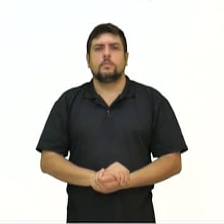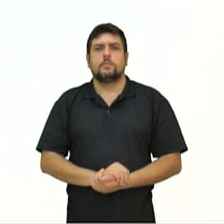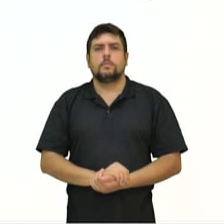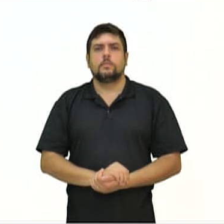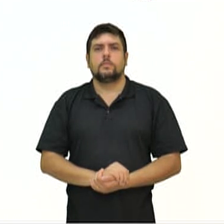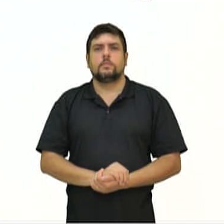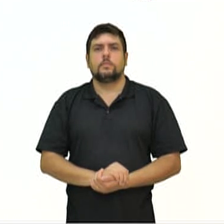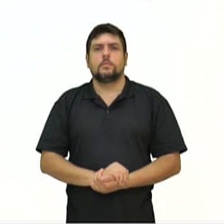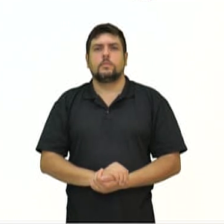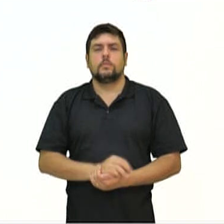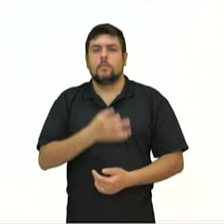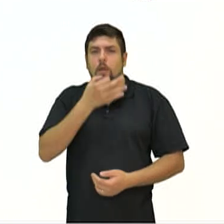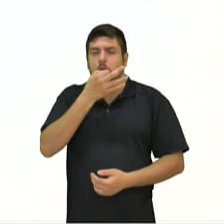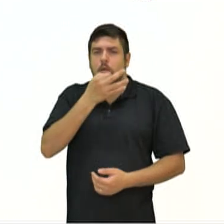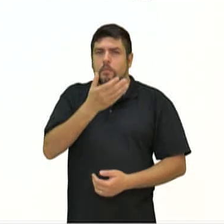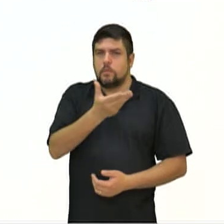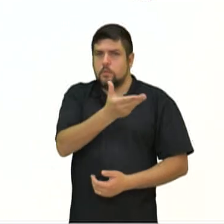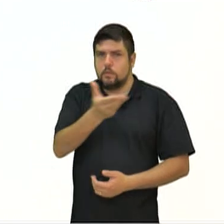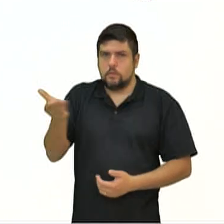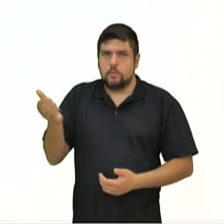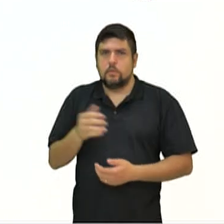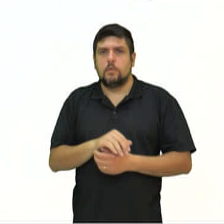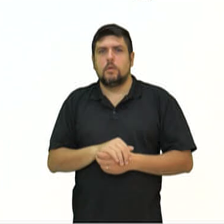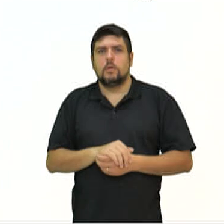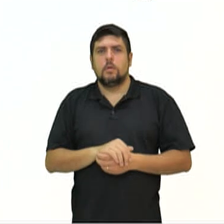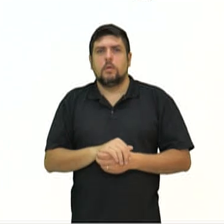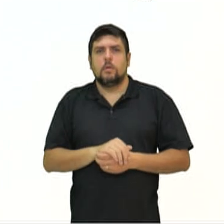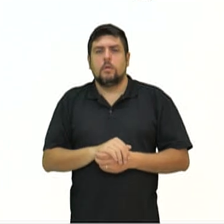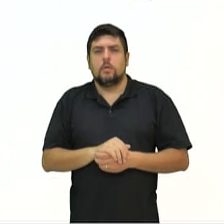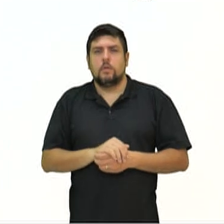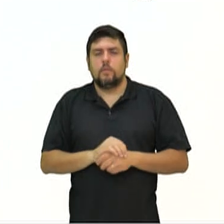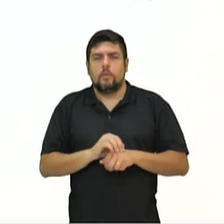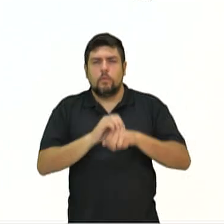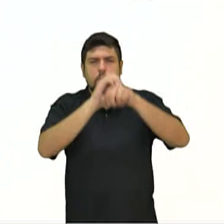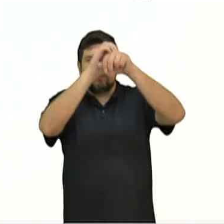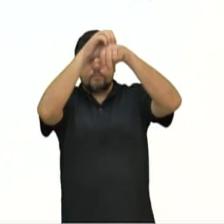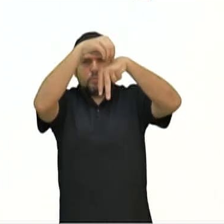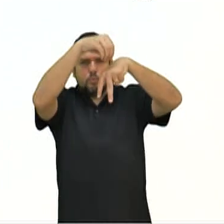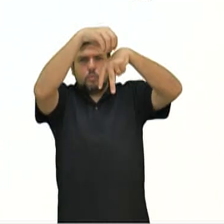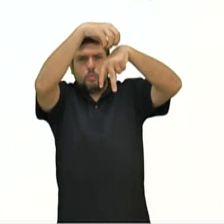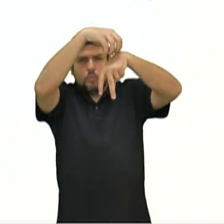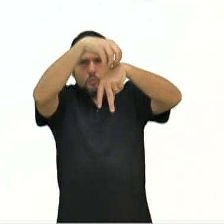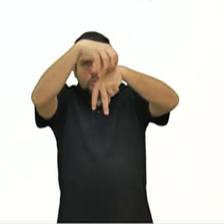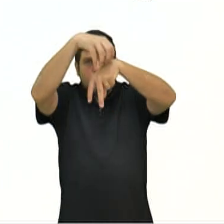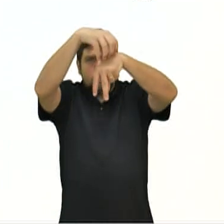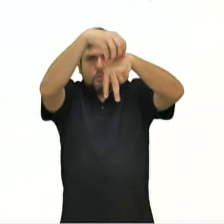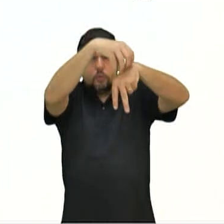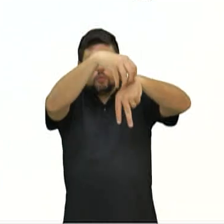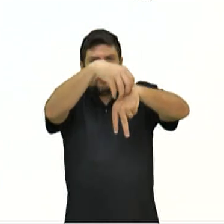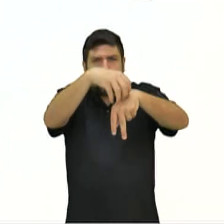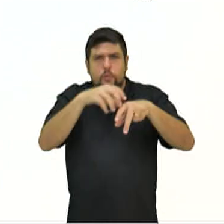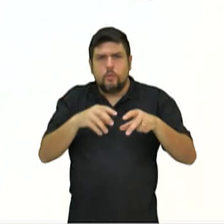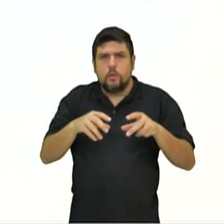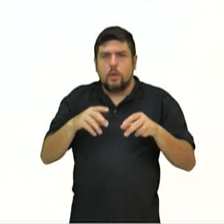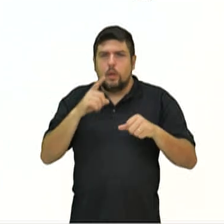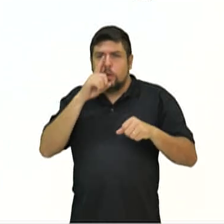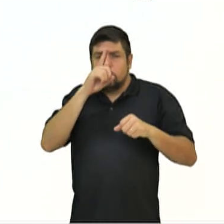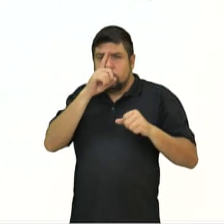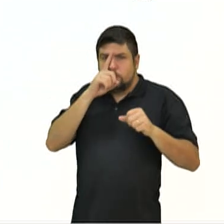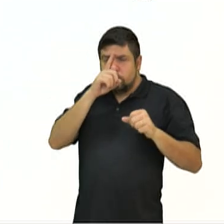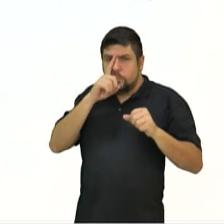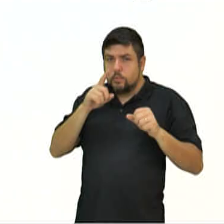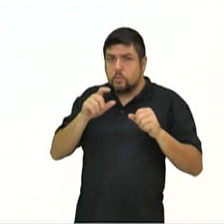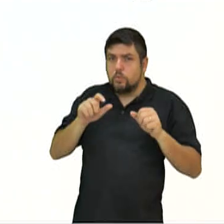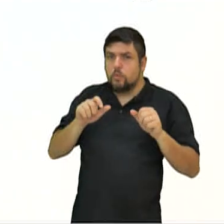a opinião de vocês, né? Que pular de paraquedas é mais ou menos perigoso do que fazer snowboarding, ok?